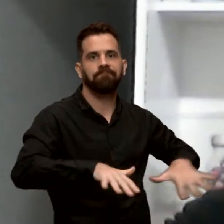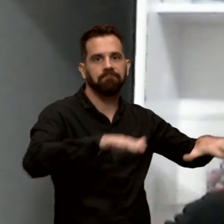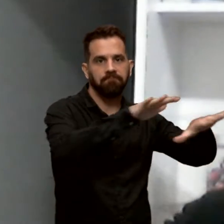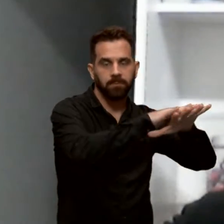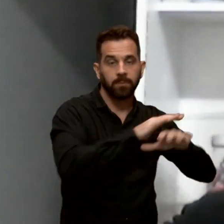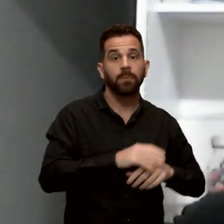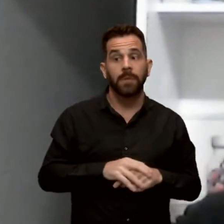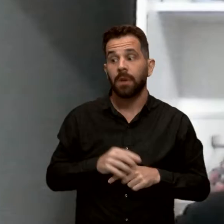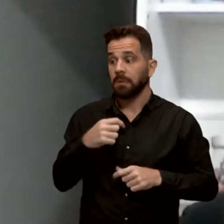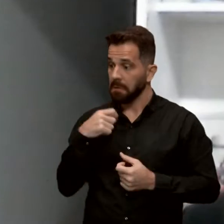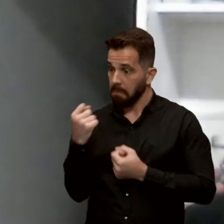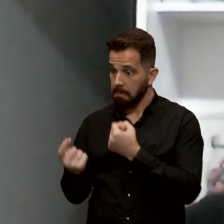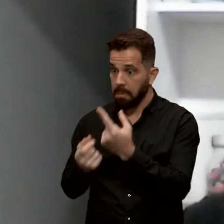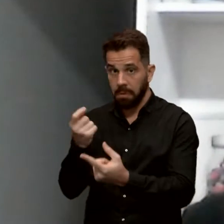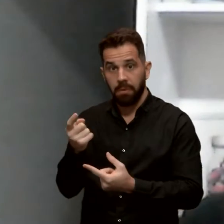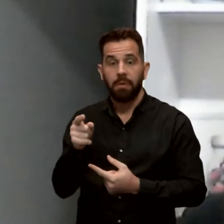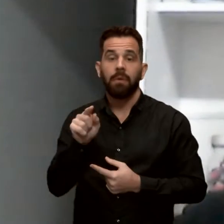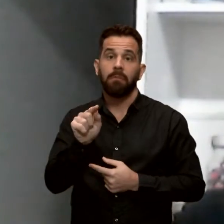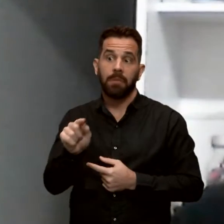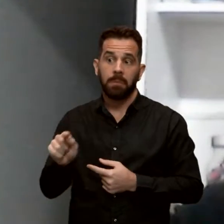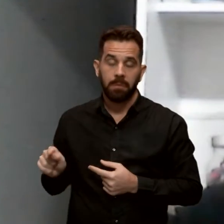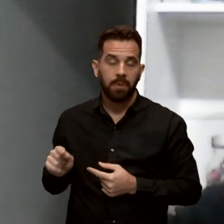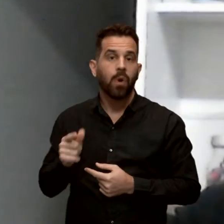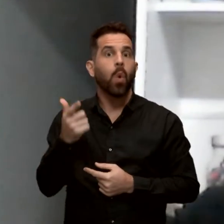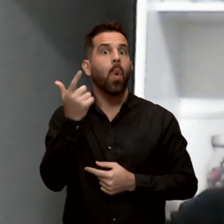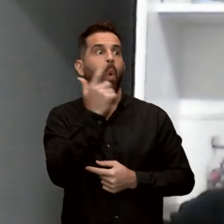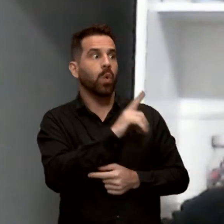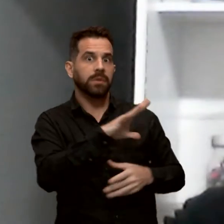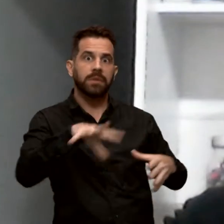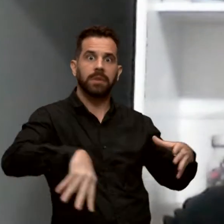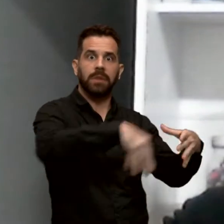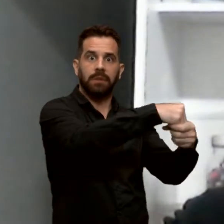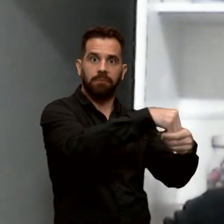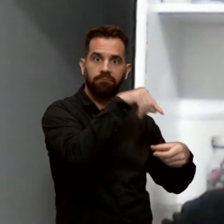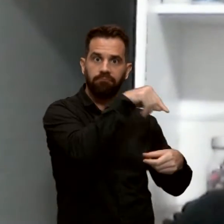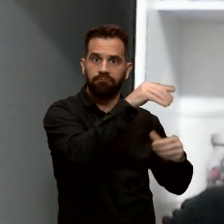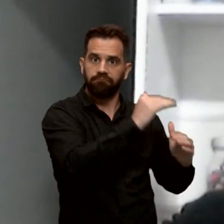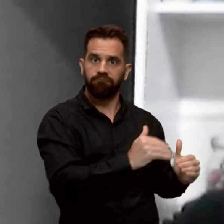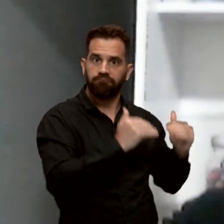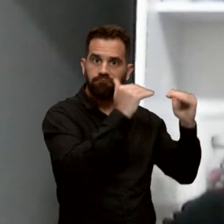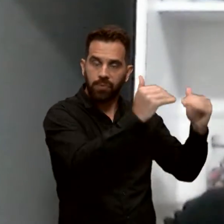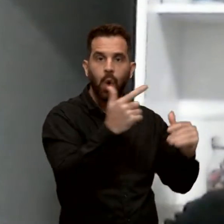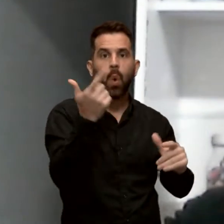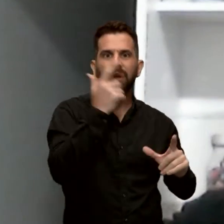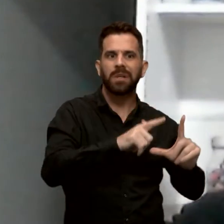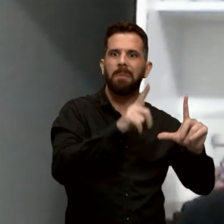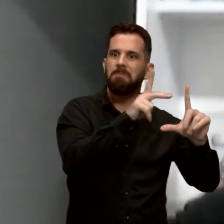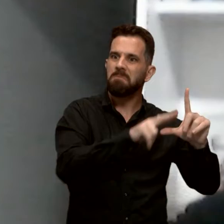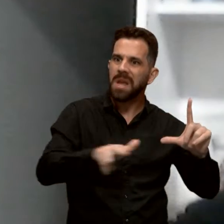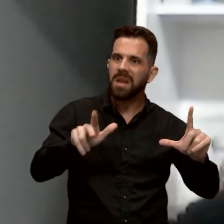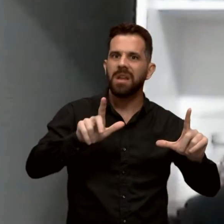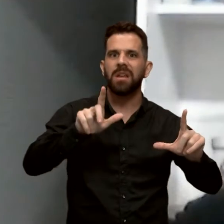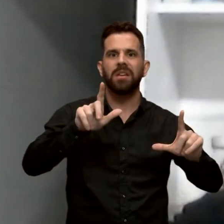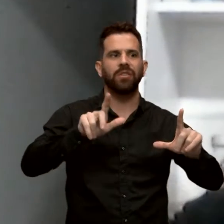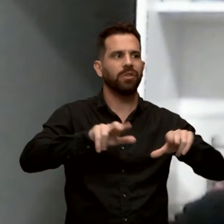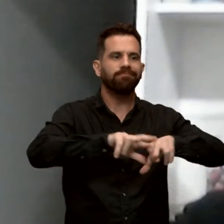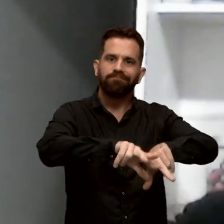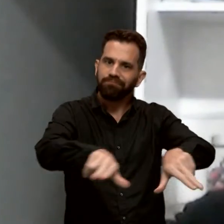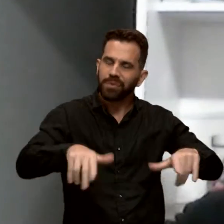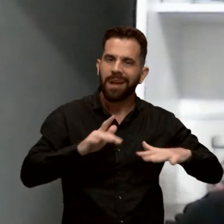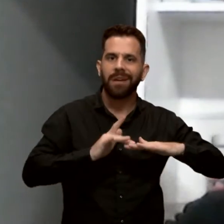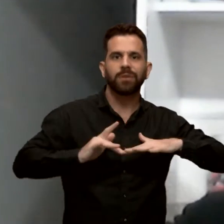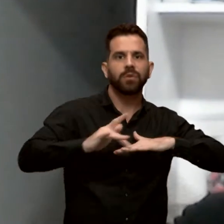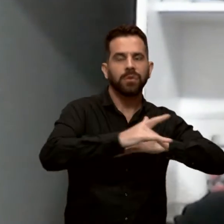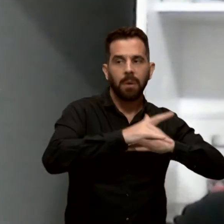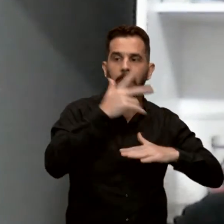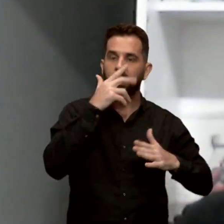do mercado musical que ainda é muito elitizada e terem alcançado as mídias e as redes sociais, né, dá maior visibilidade às